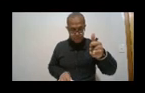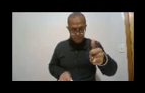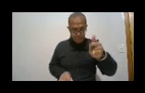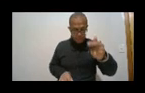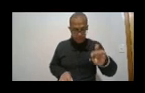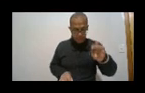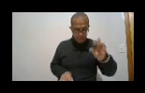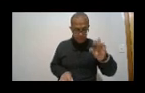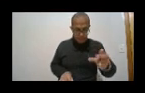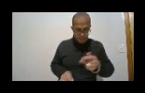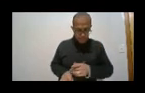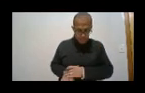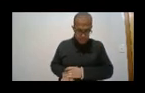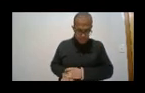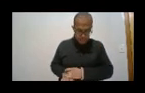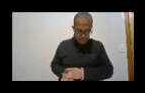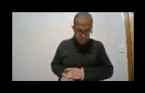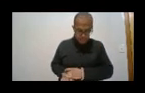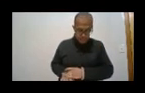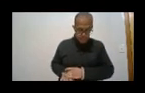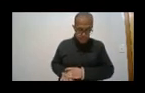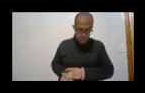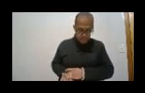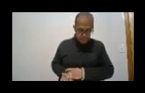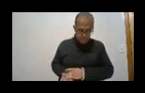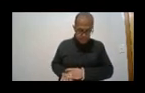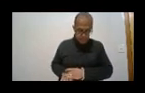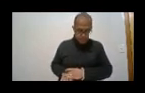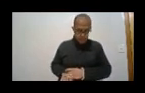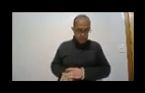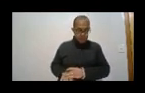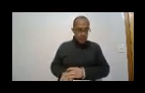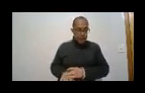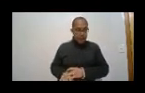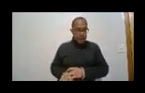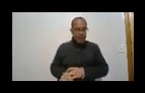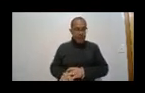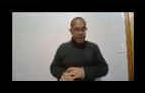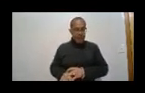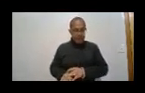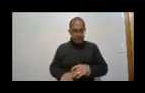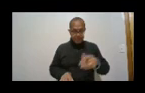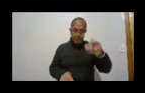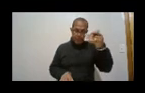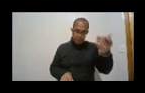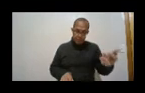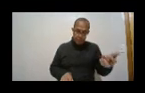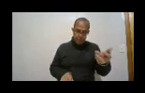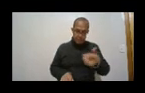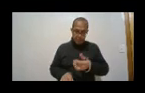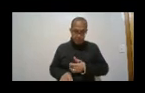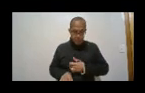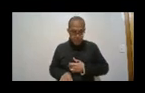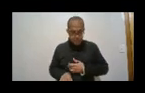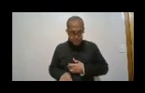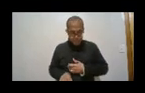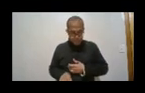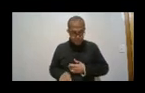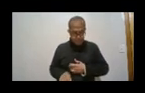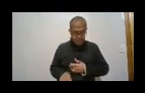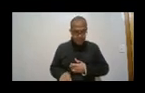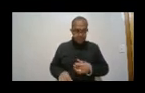cinética, discutimos absorção, distribuição, biotransformação, e hoje vamos seguir estudando a eliminação, ou também conhecido